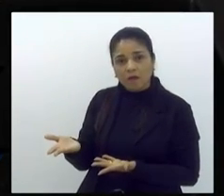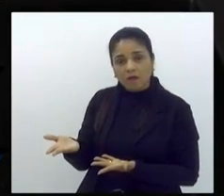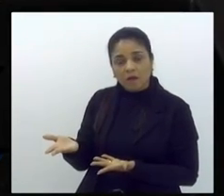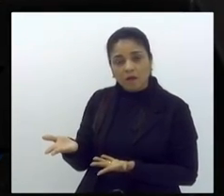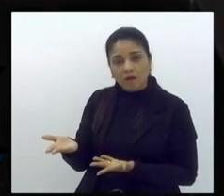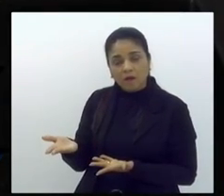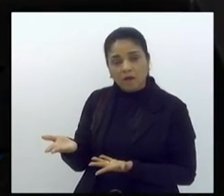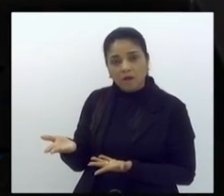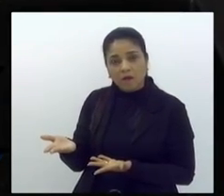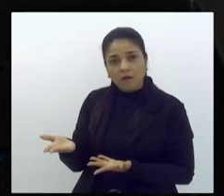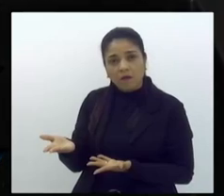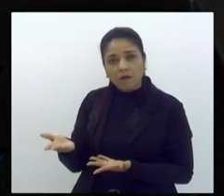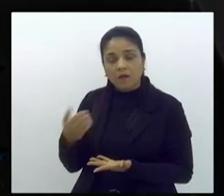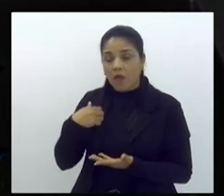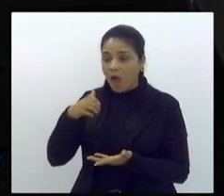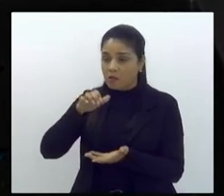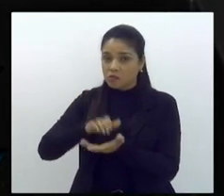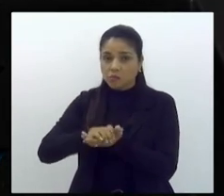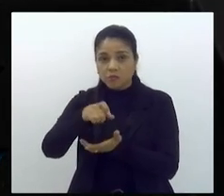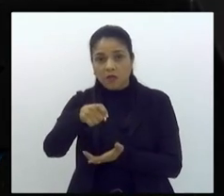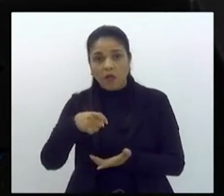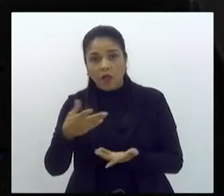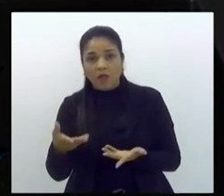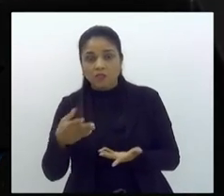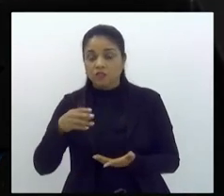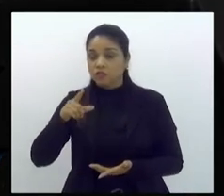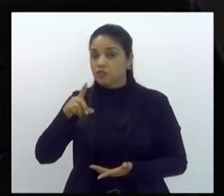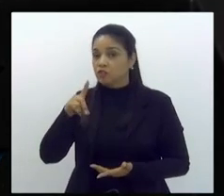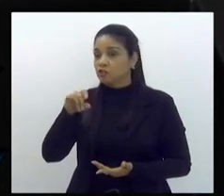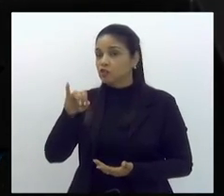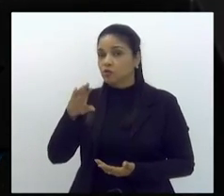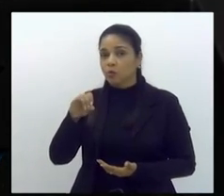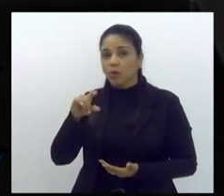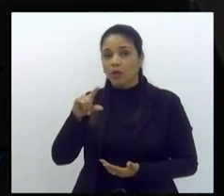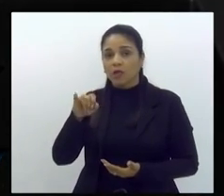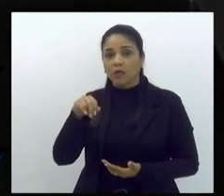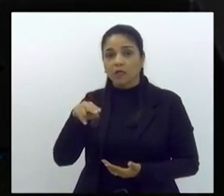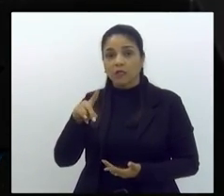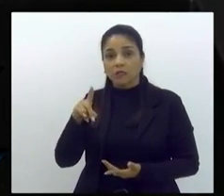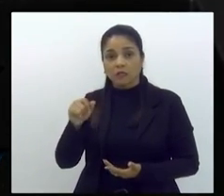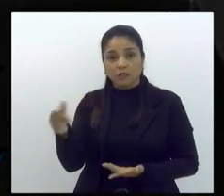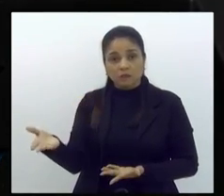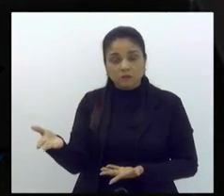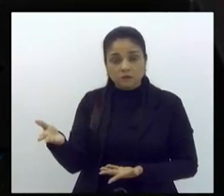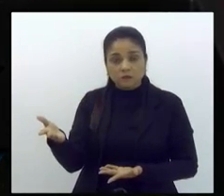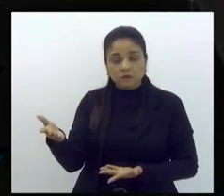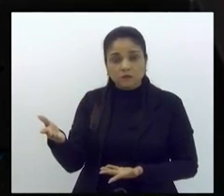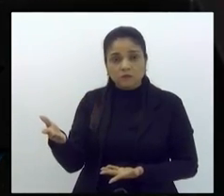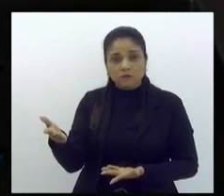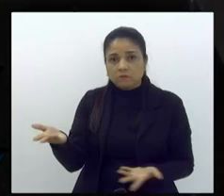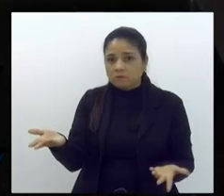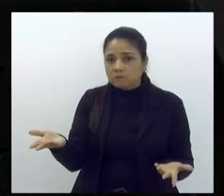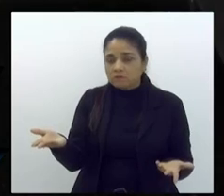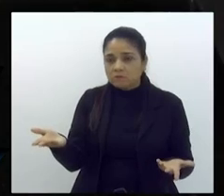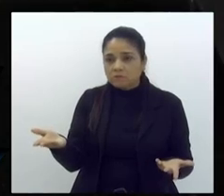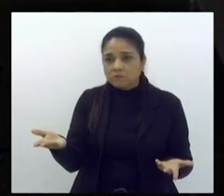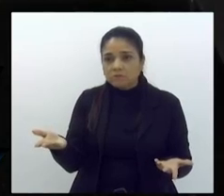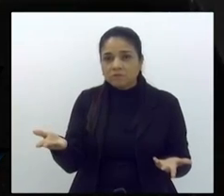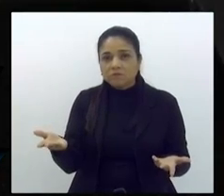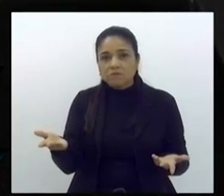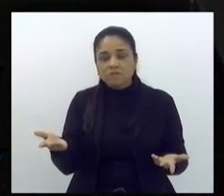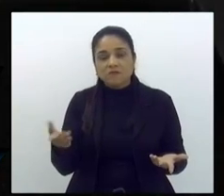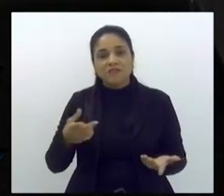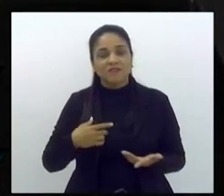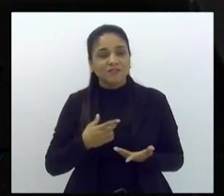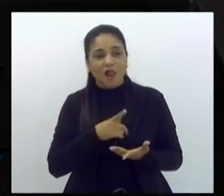ele ex-conheira dele de Olinda ou seja no fundo do fundo do fundo essa